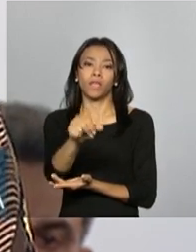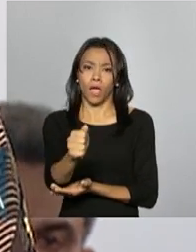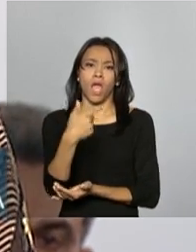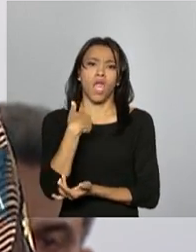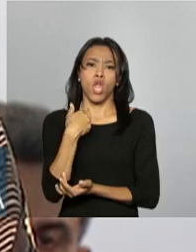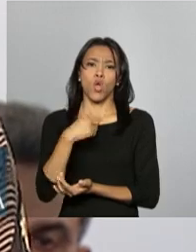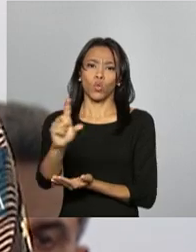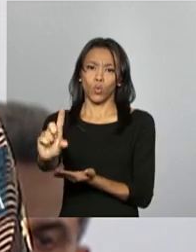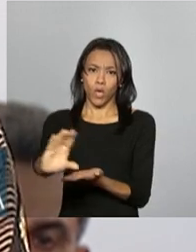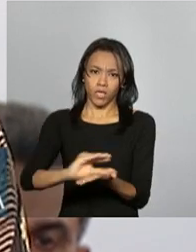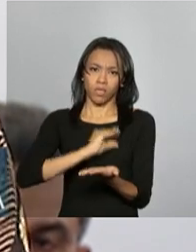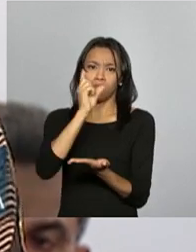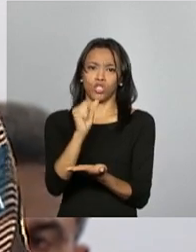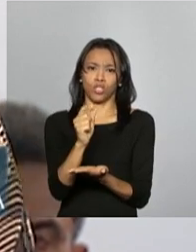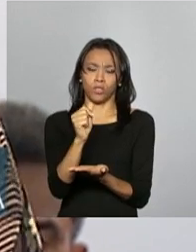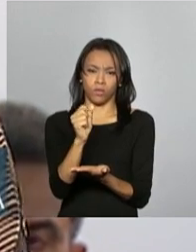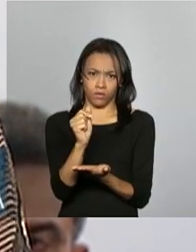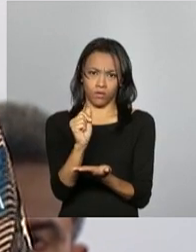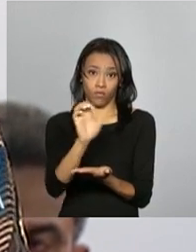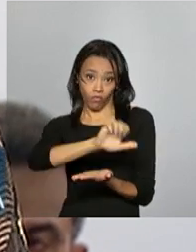sou acusada de corrupção.